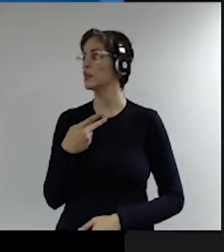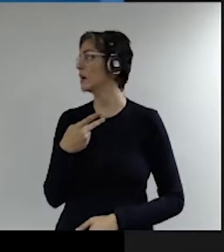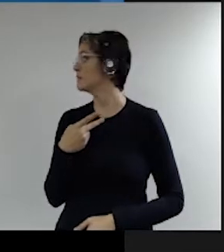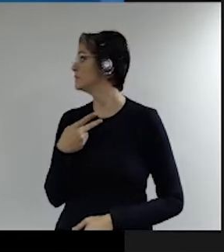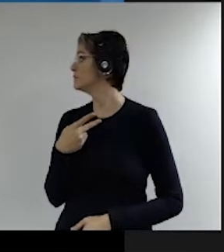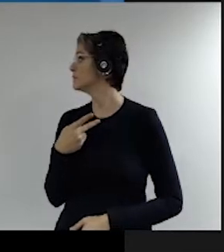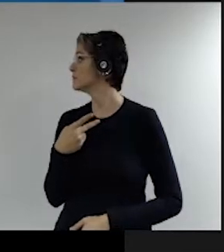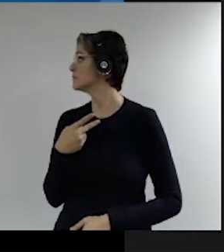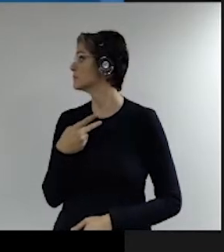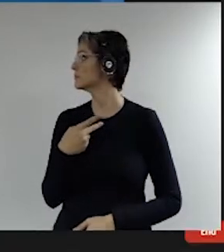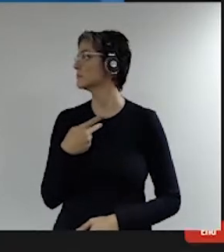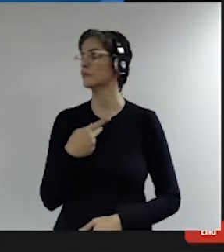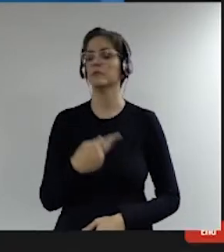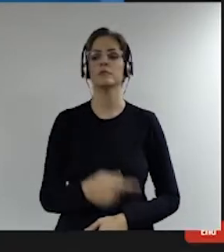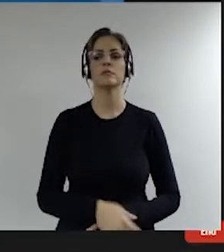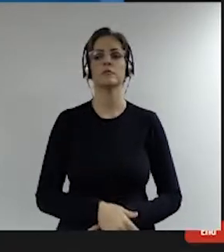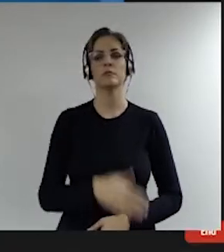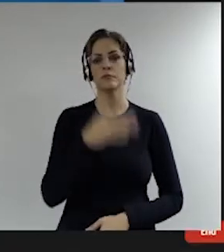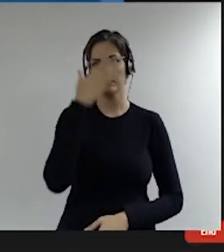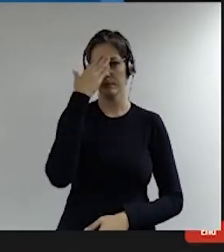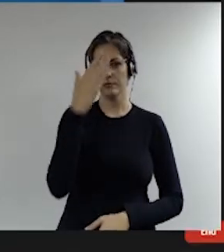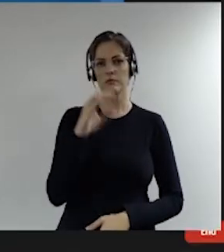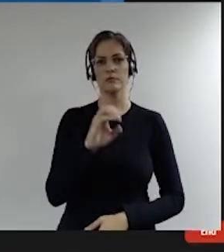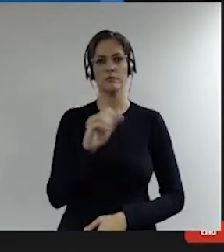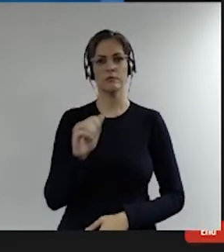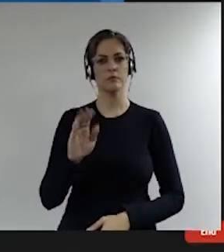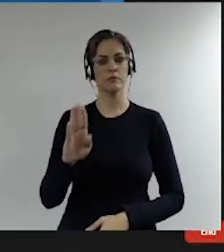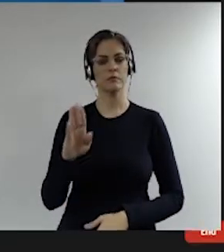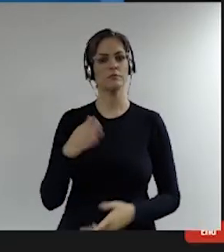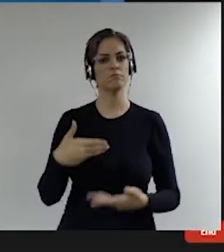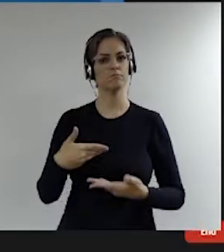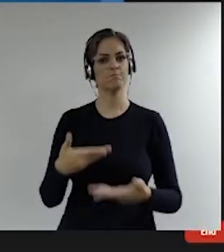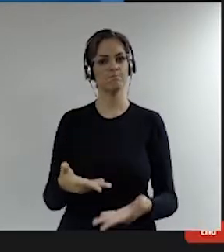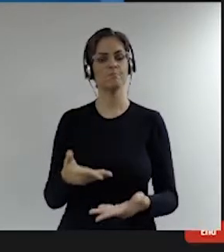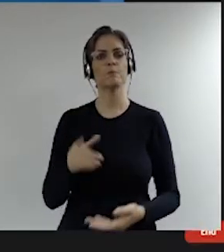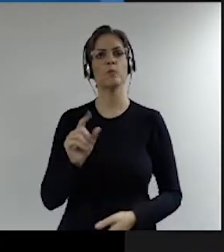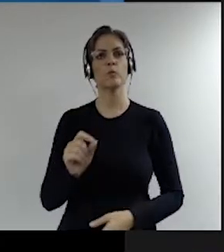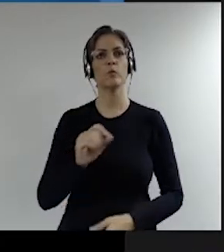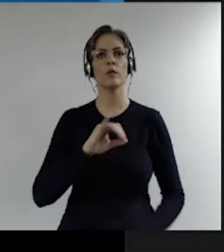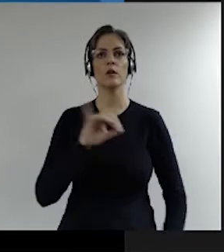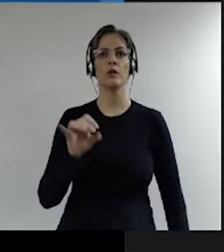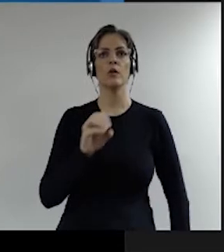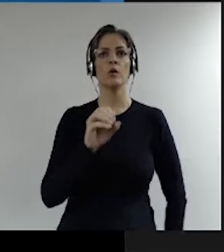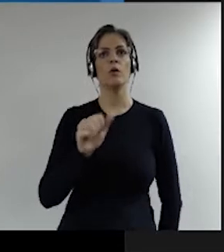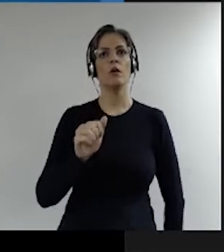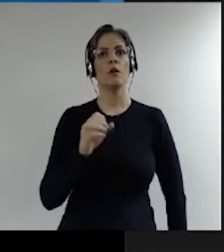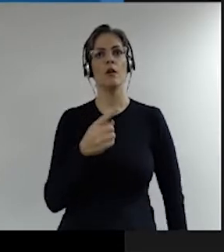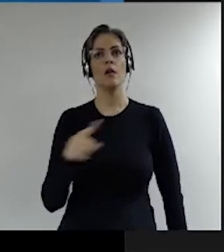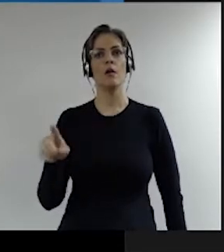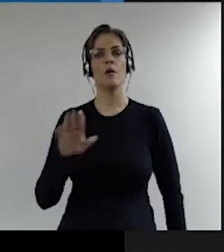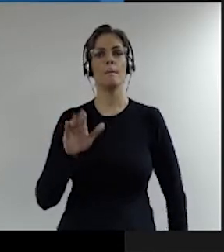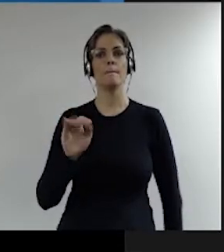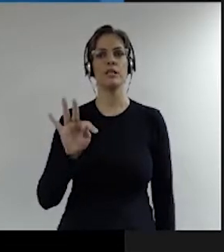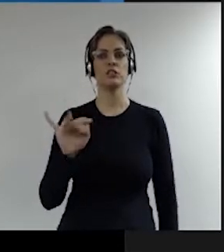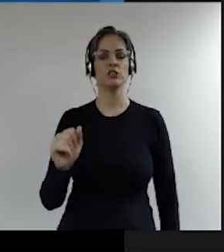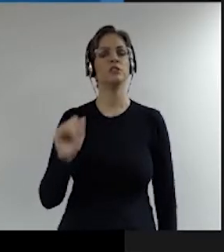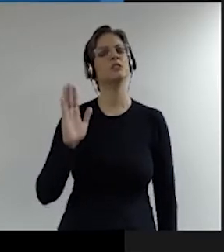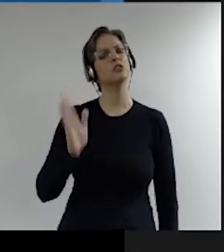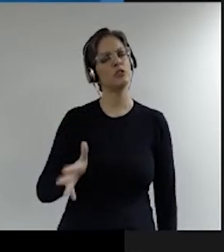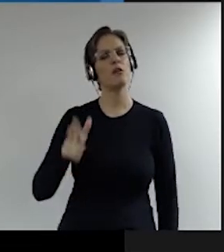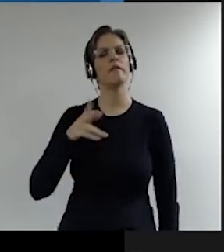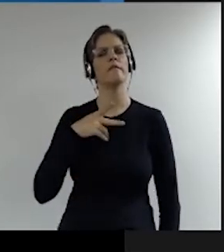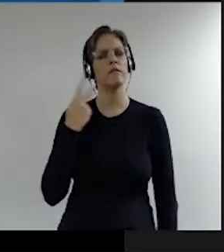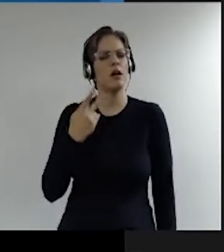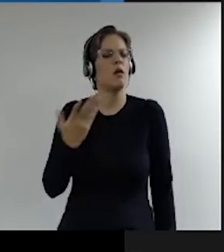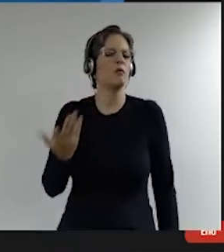aproveito também agradecer o convite da OAB, o João Batista já abordou. Então, eu vou passar muito